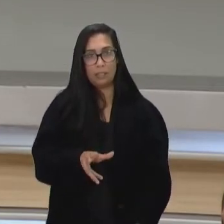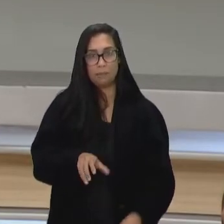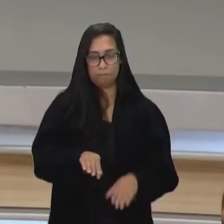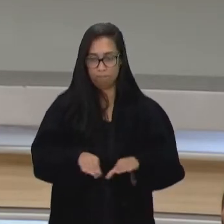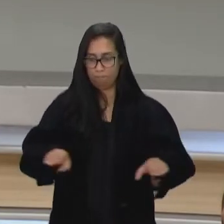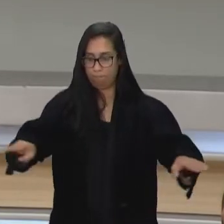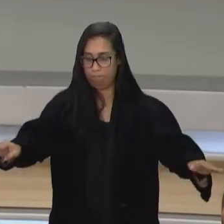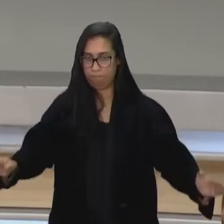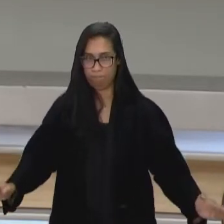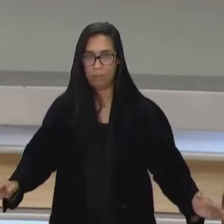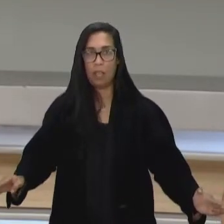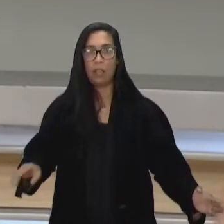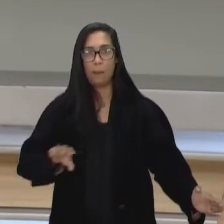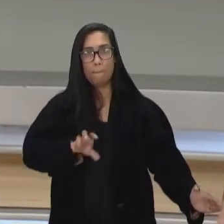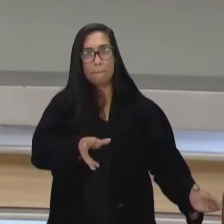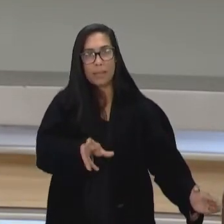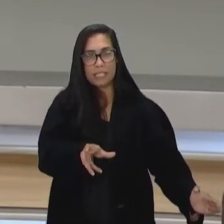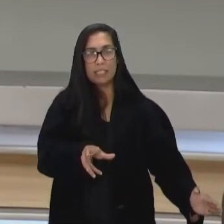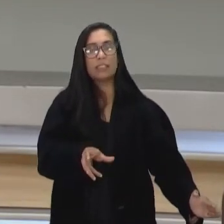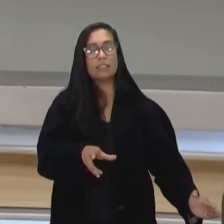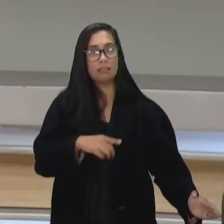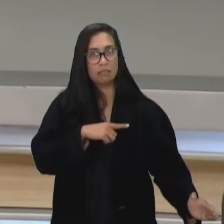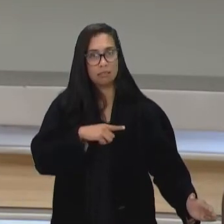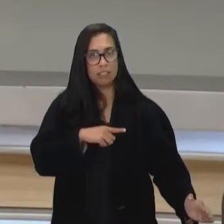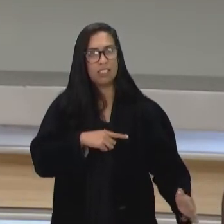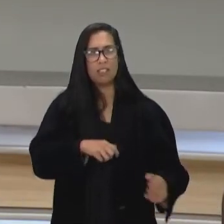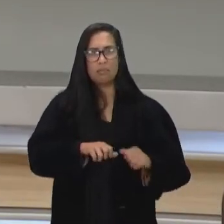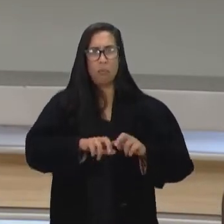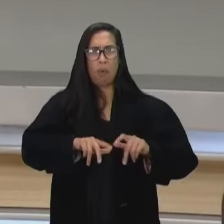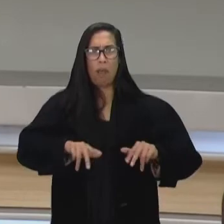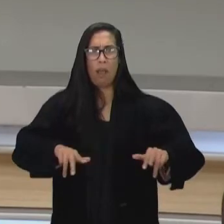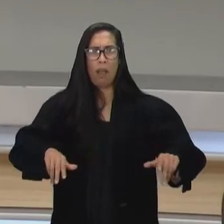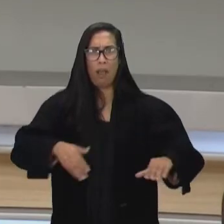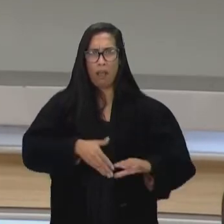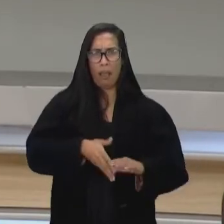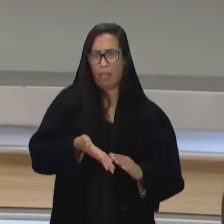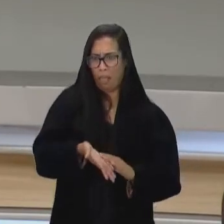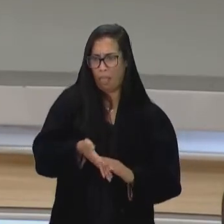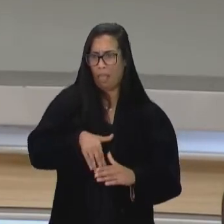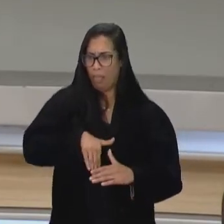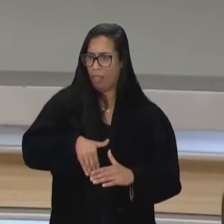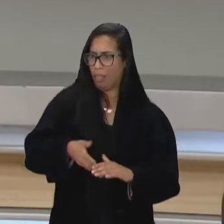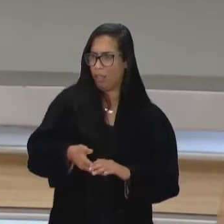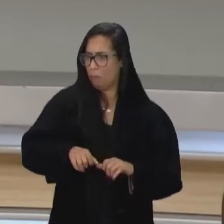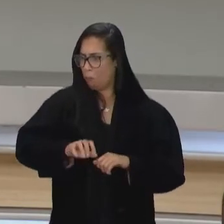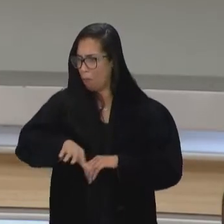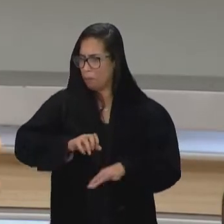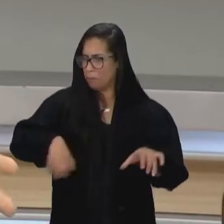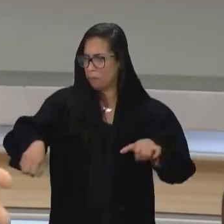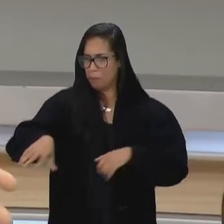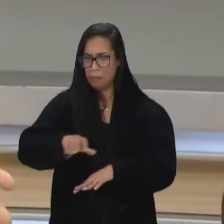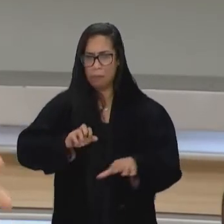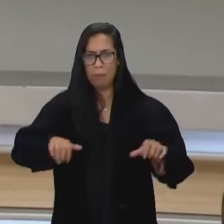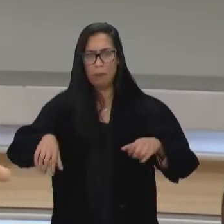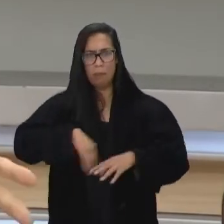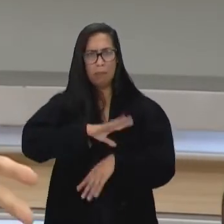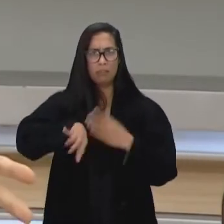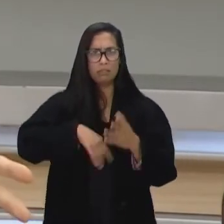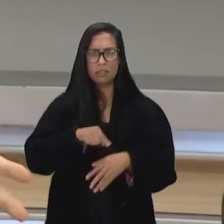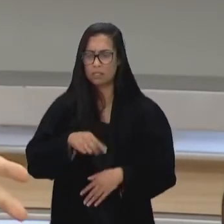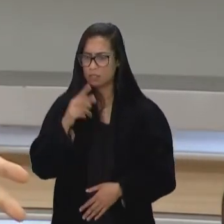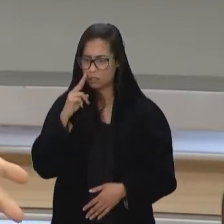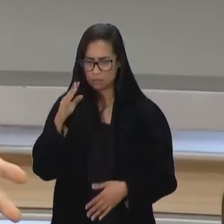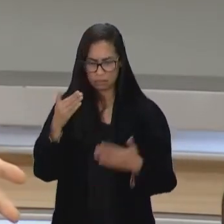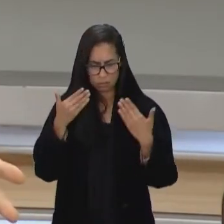panela, tem prato, garfo, talher, faca e etc. E aí você fala, por onde eu